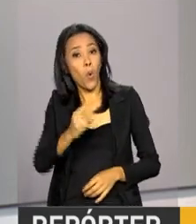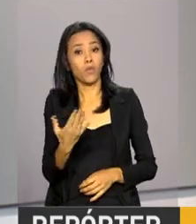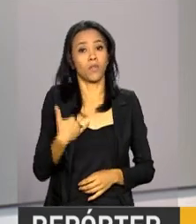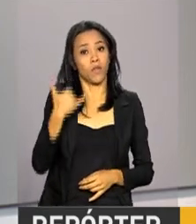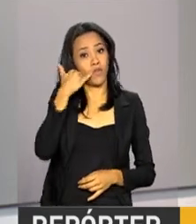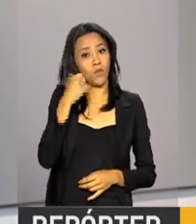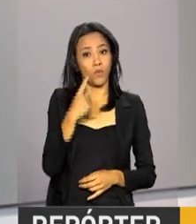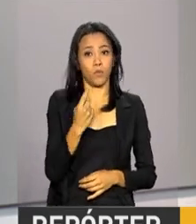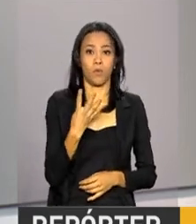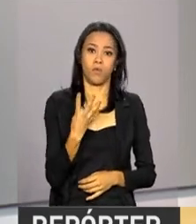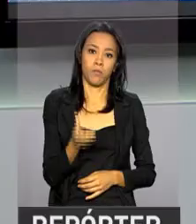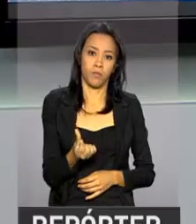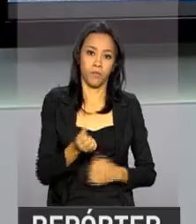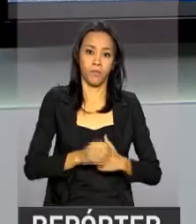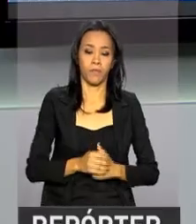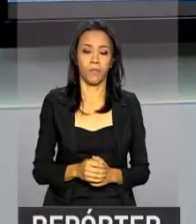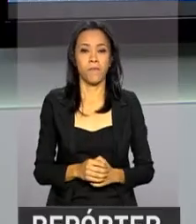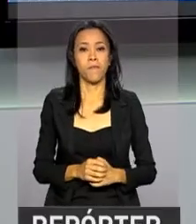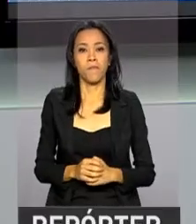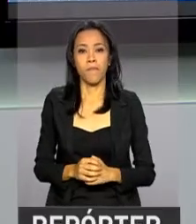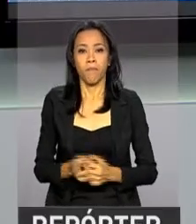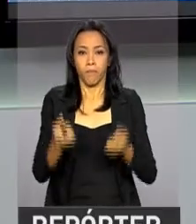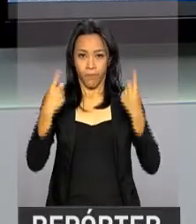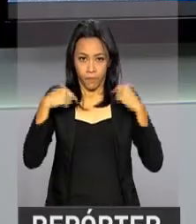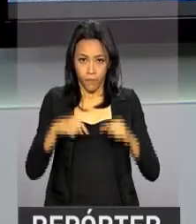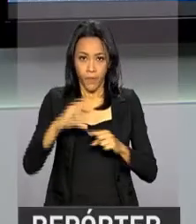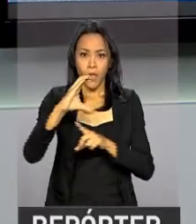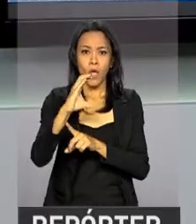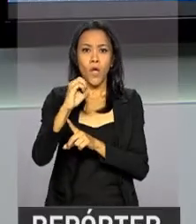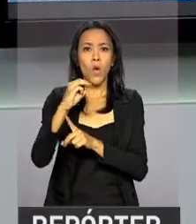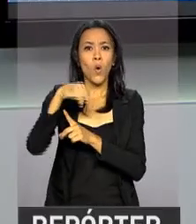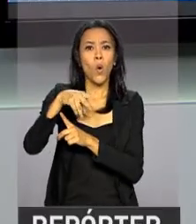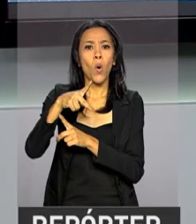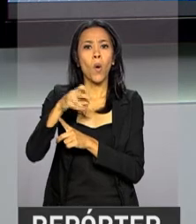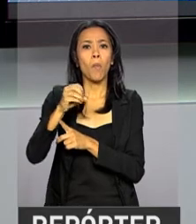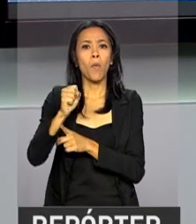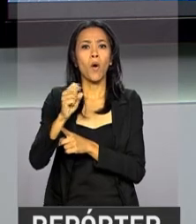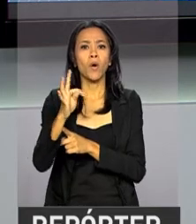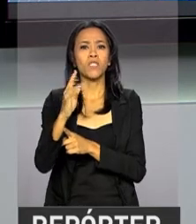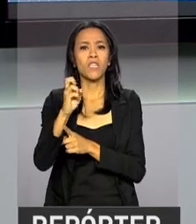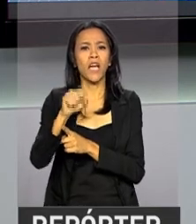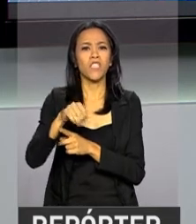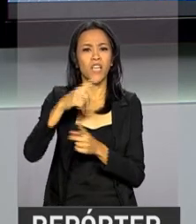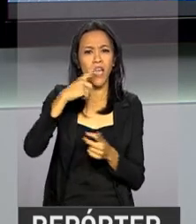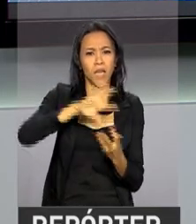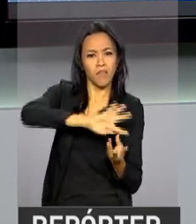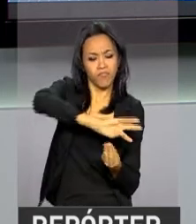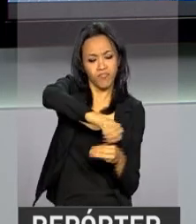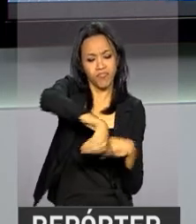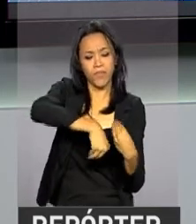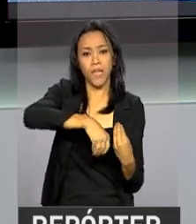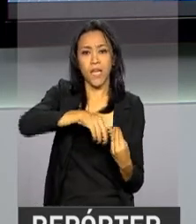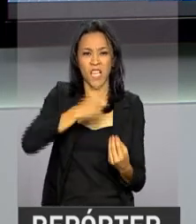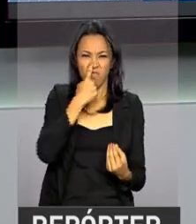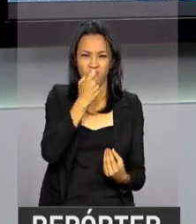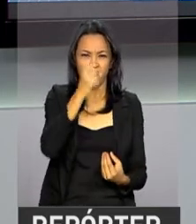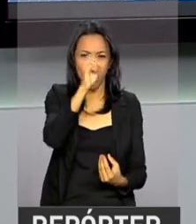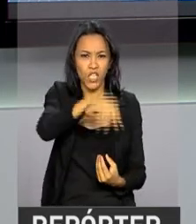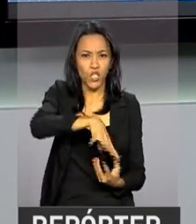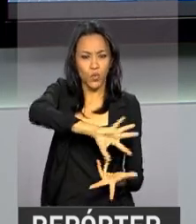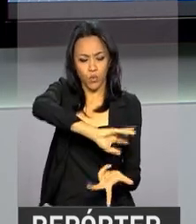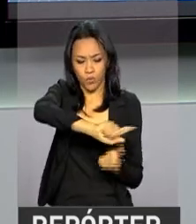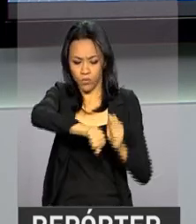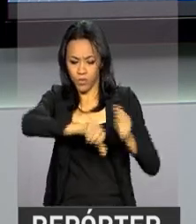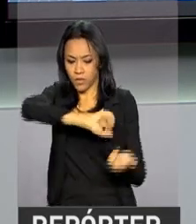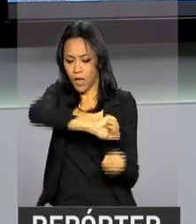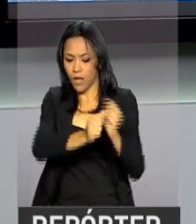146 a compostagem é um processo de decomposição biológica que transforma restos de lixo